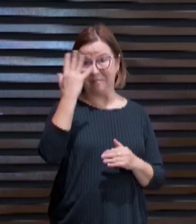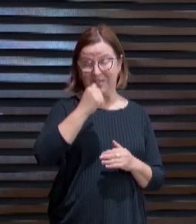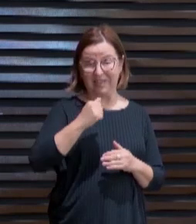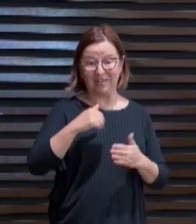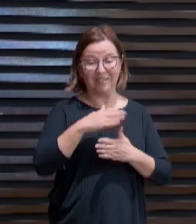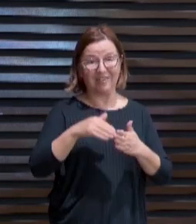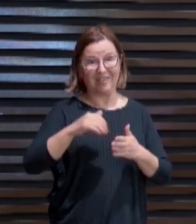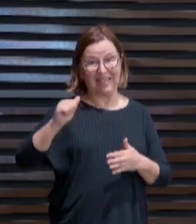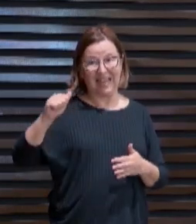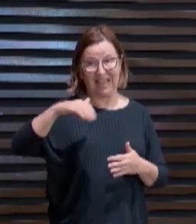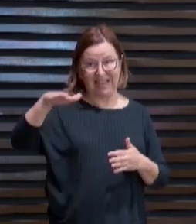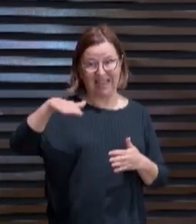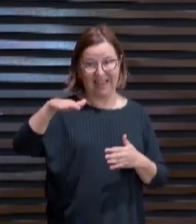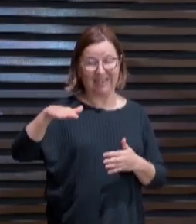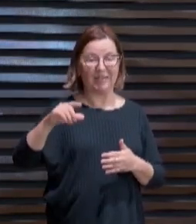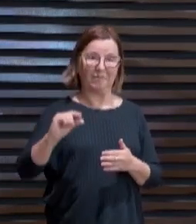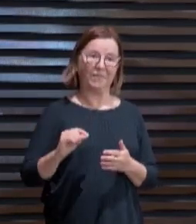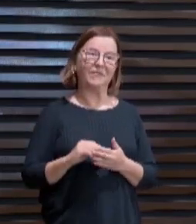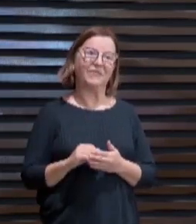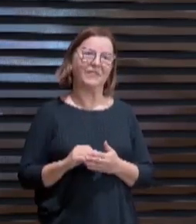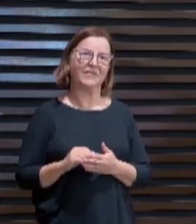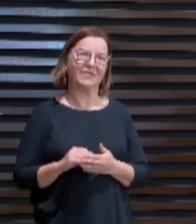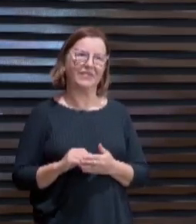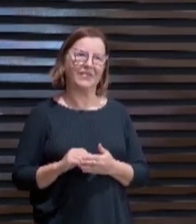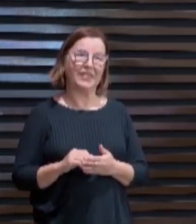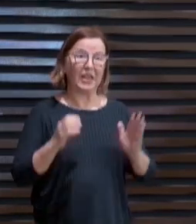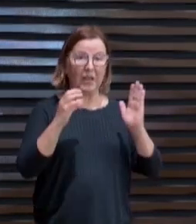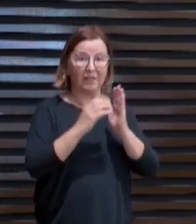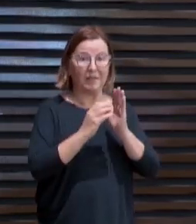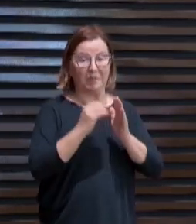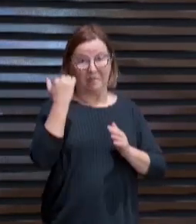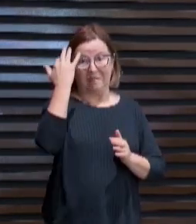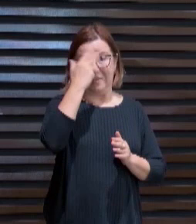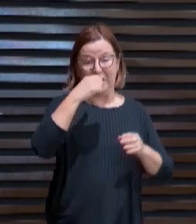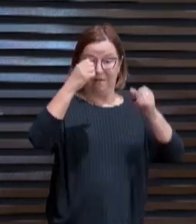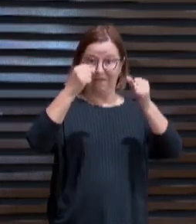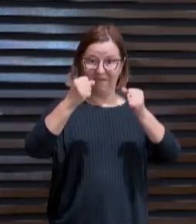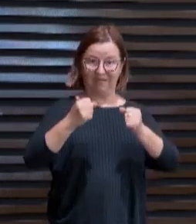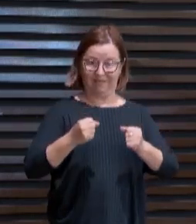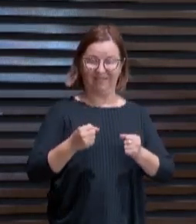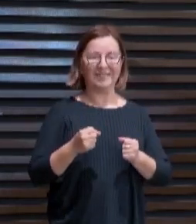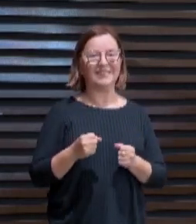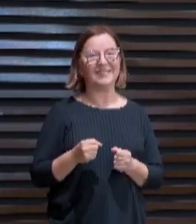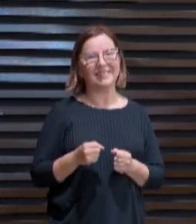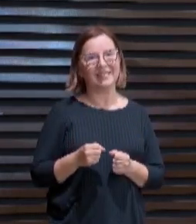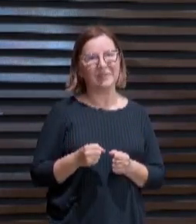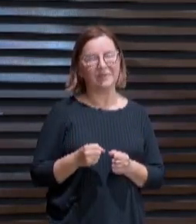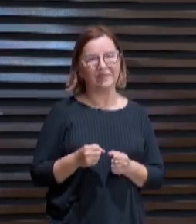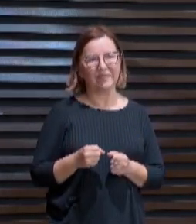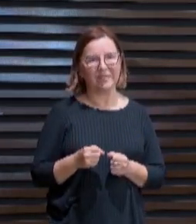Menor. Ela era uma espécie de símbolo de beleza e poder e opulência, né? E ela também reivindicava o local